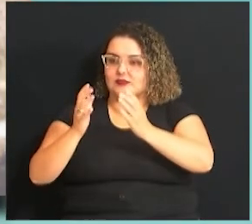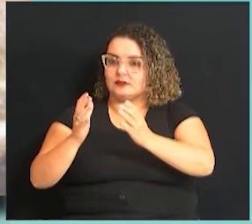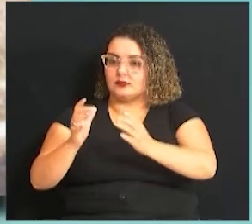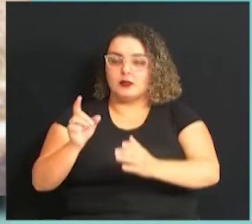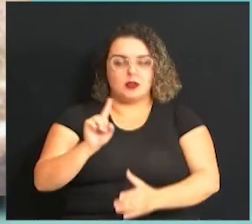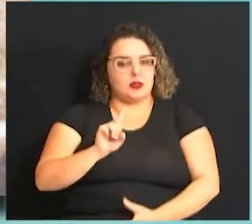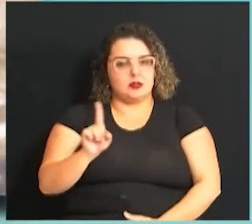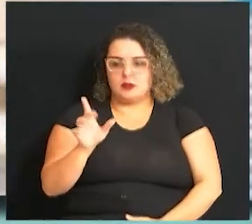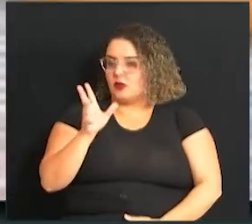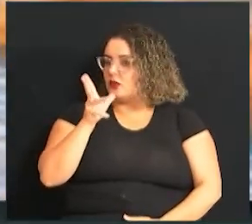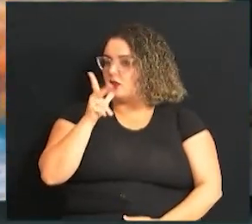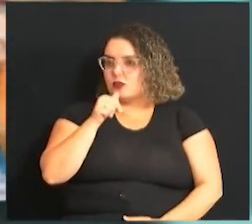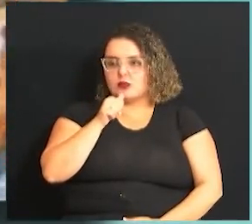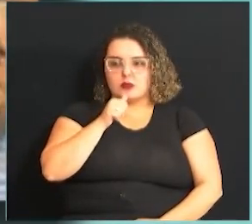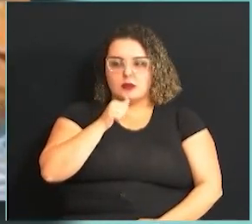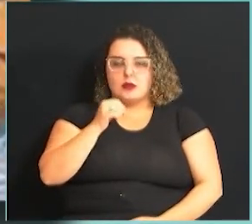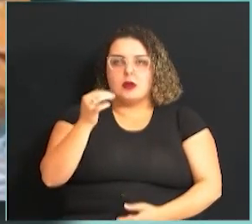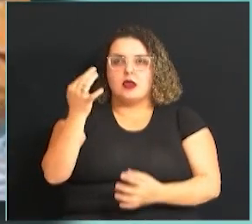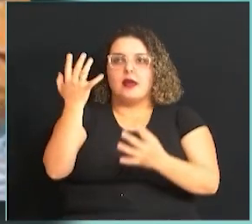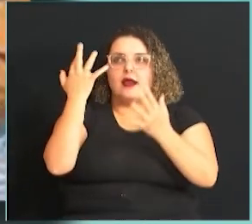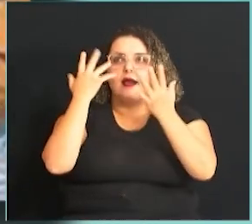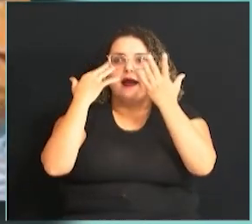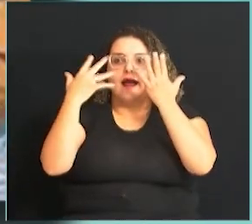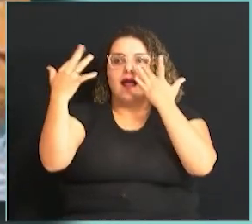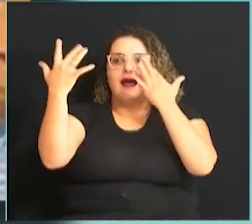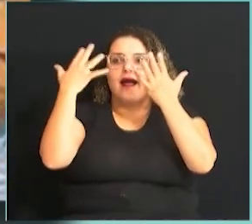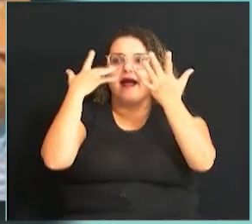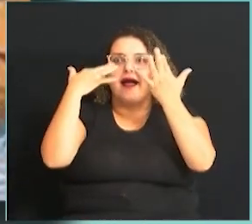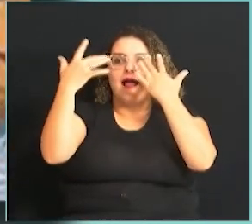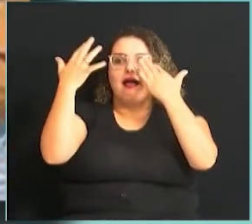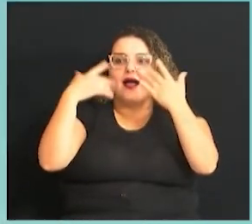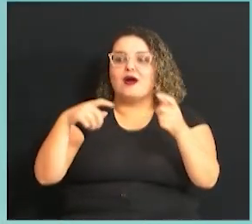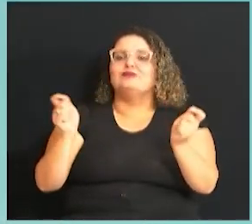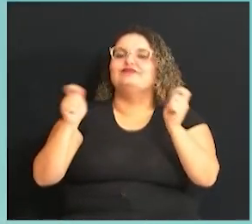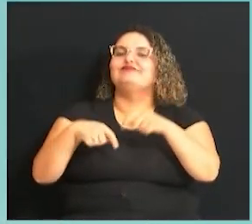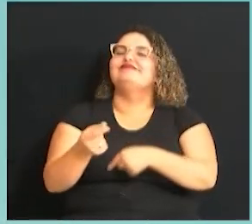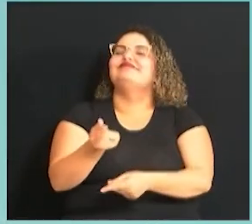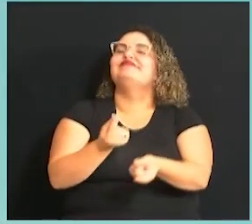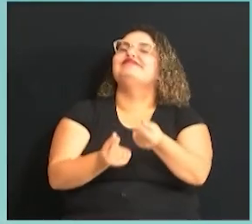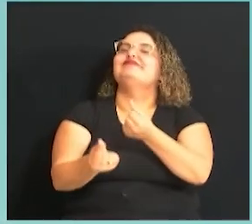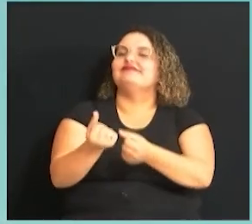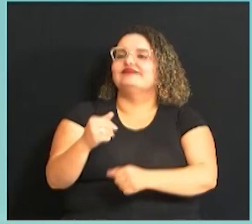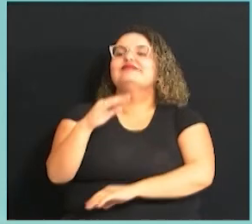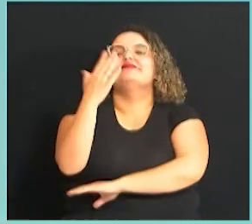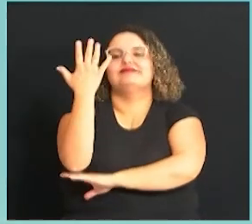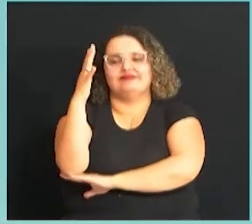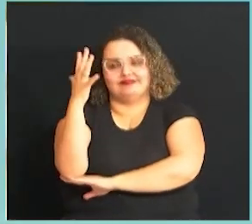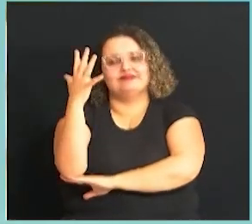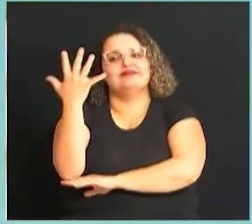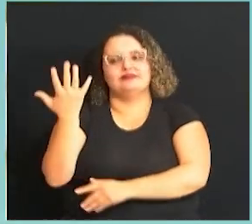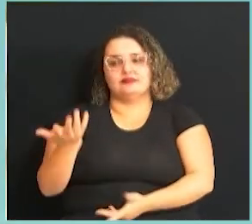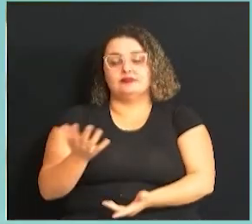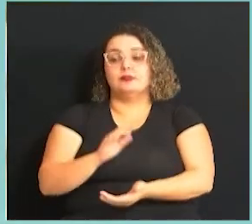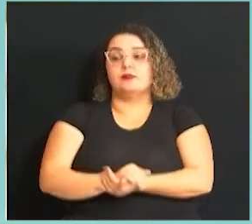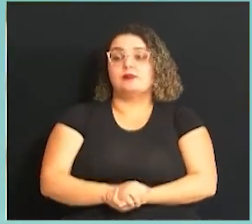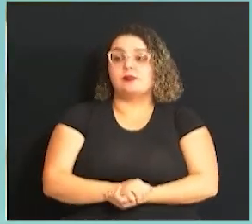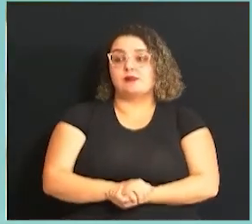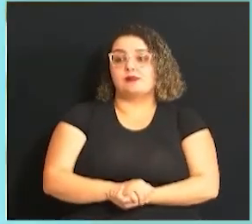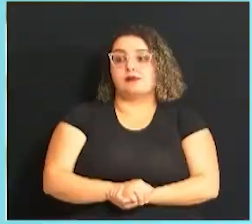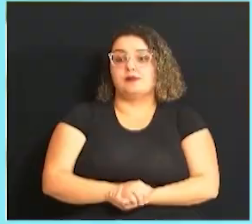do tronco. Mas não demorou para os olhos brilharem para os potenciais econômicos do